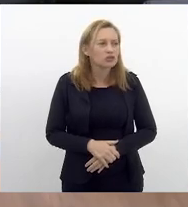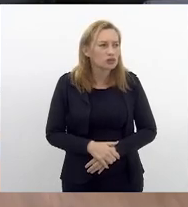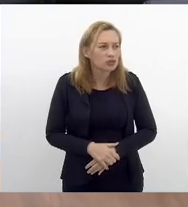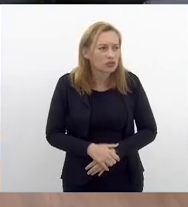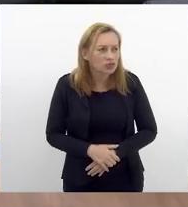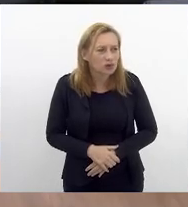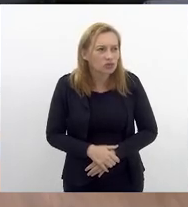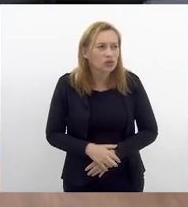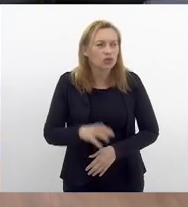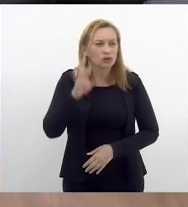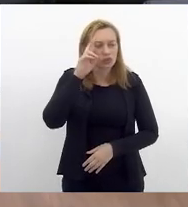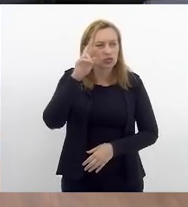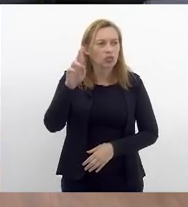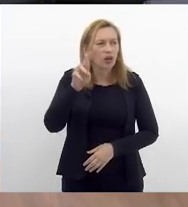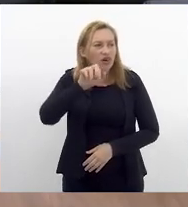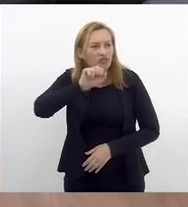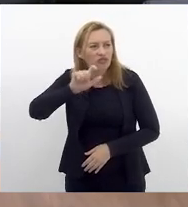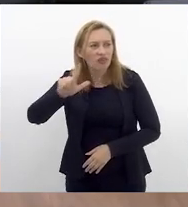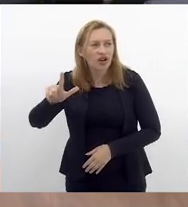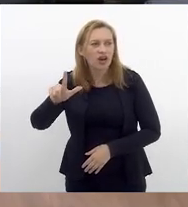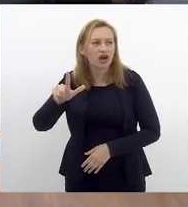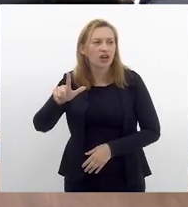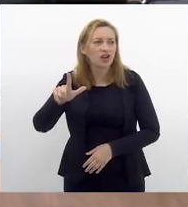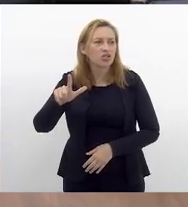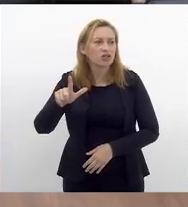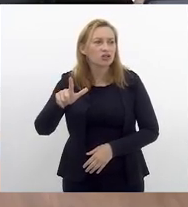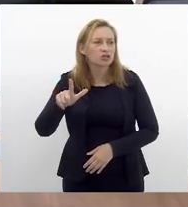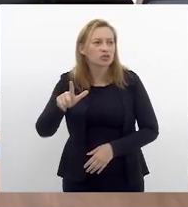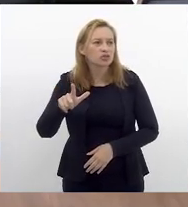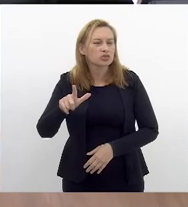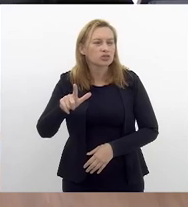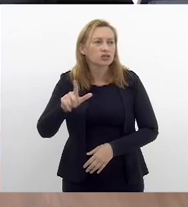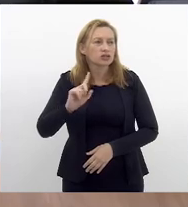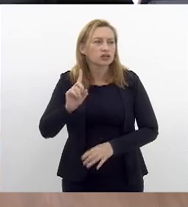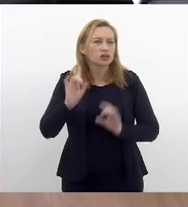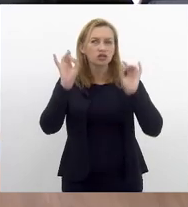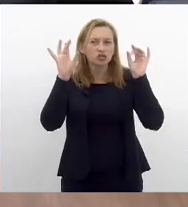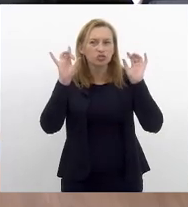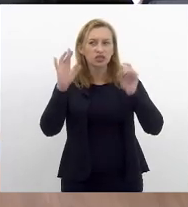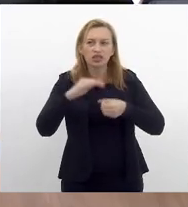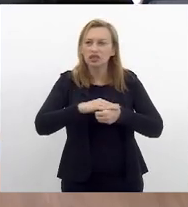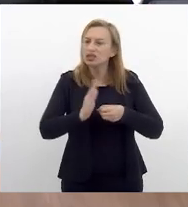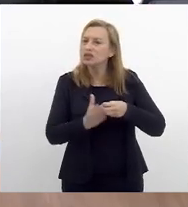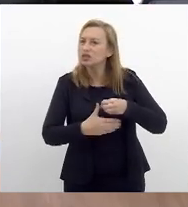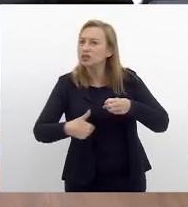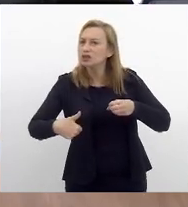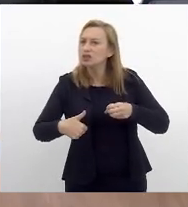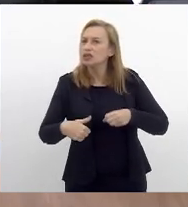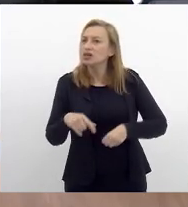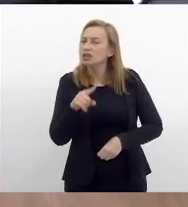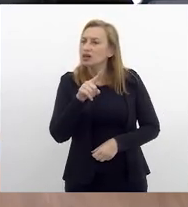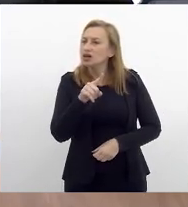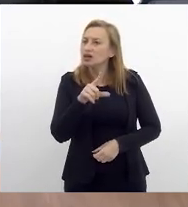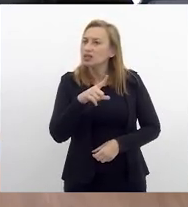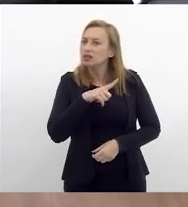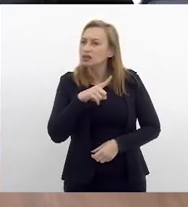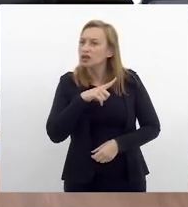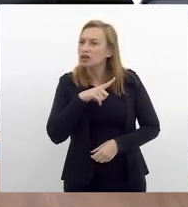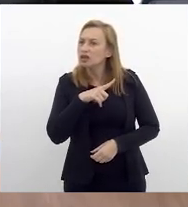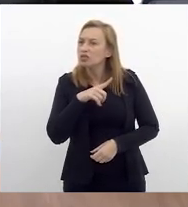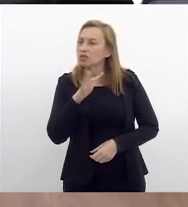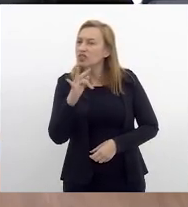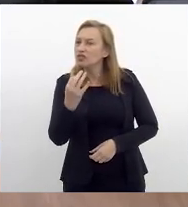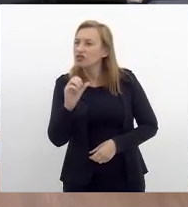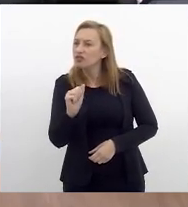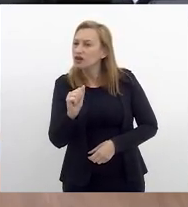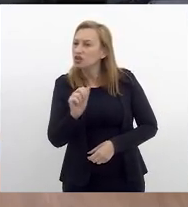o senhor Rafael Carvalho, embora não especialista em saneamento, ele tem uma ficha limpa